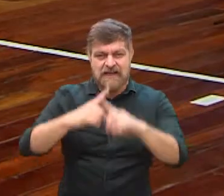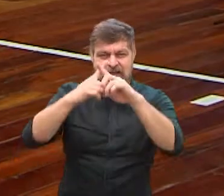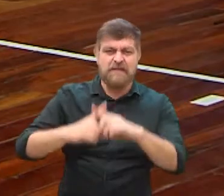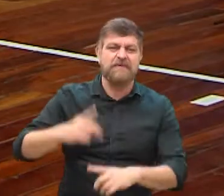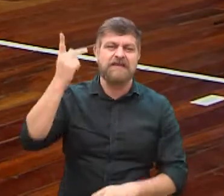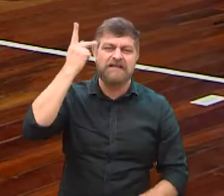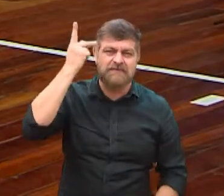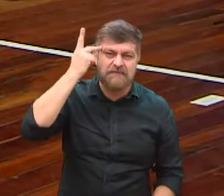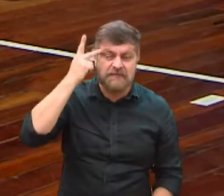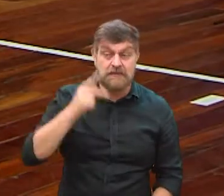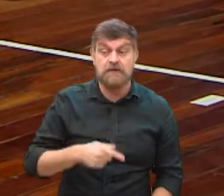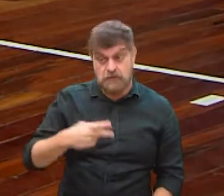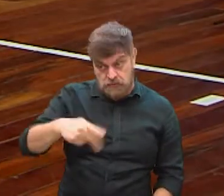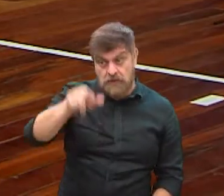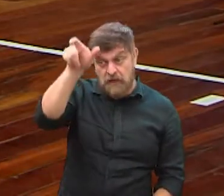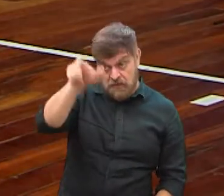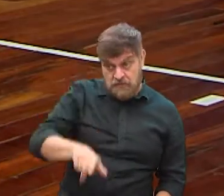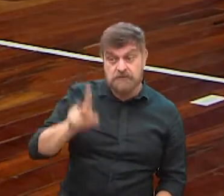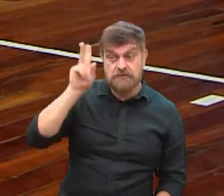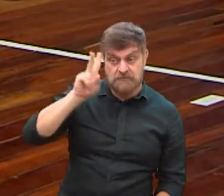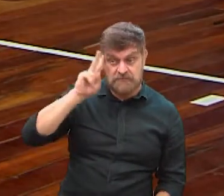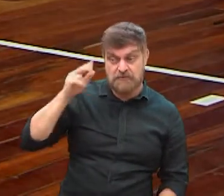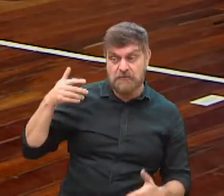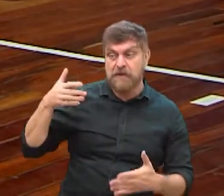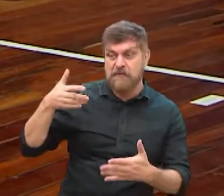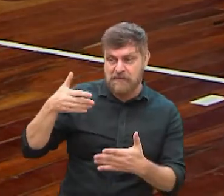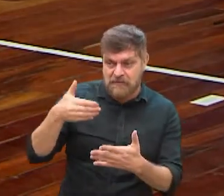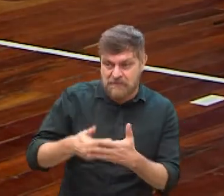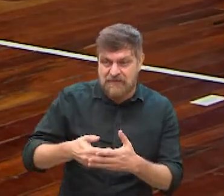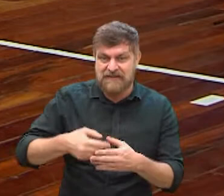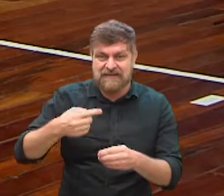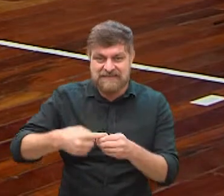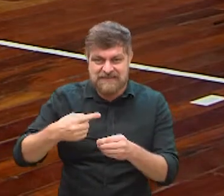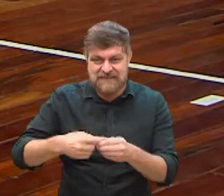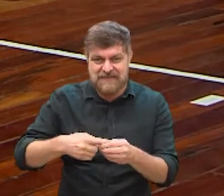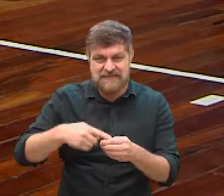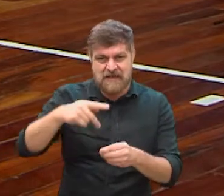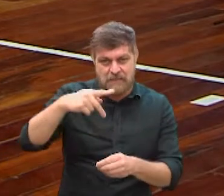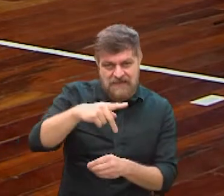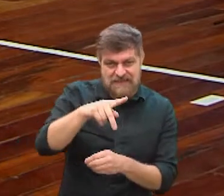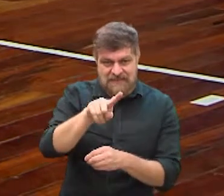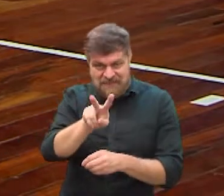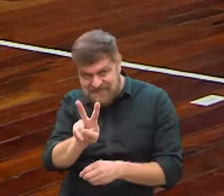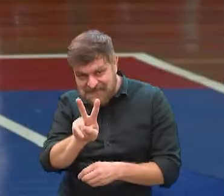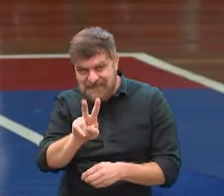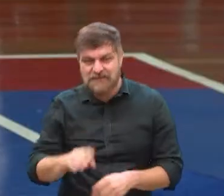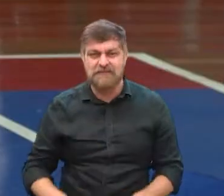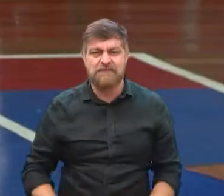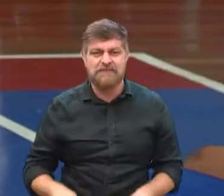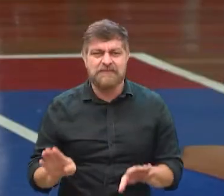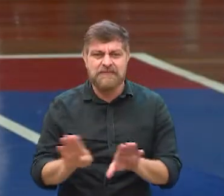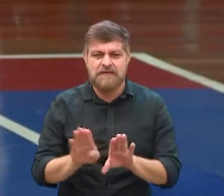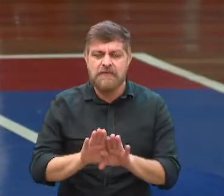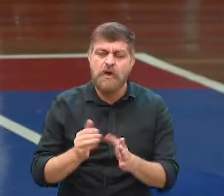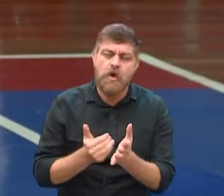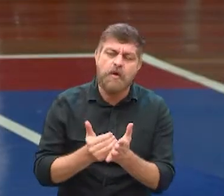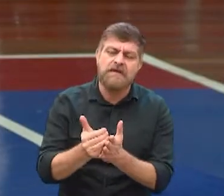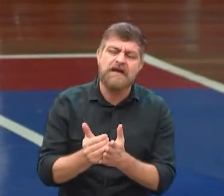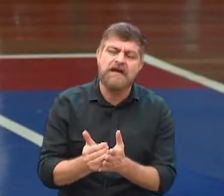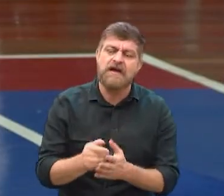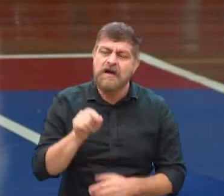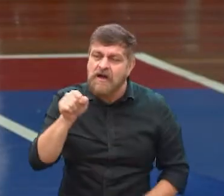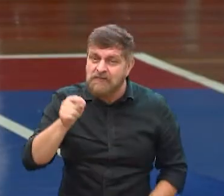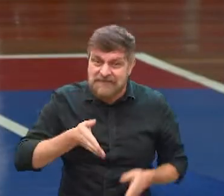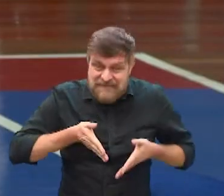Campeonato Paulista, a sua história em Presidente Venceslau. Mas antes eu quero começar pelo seu início. Você